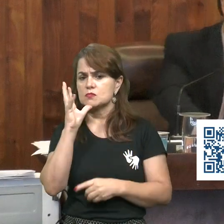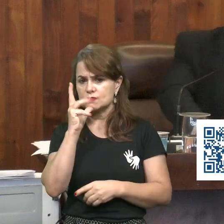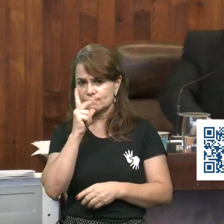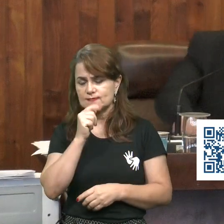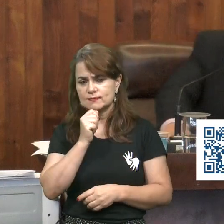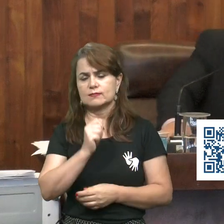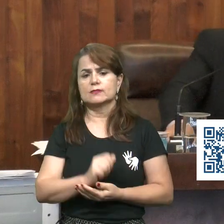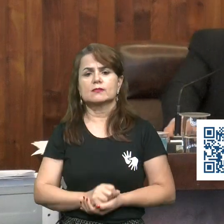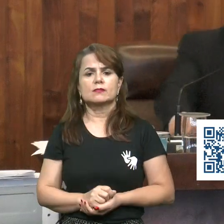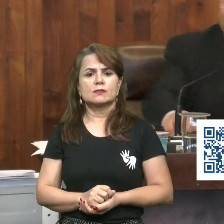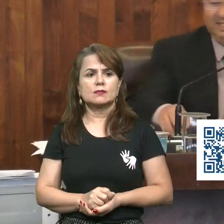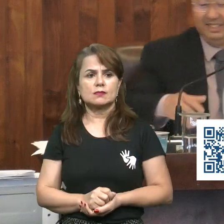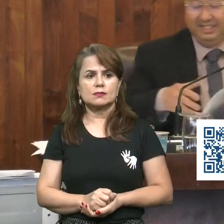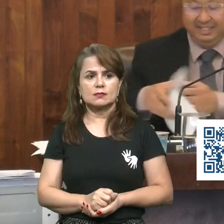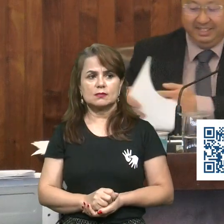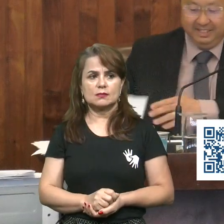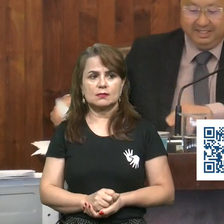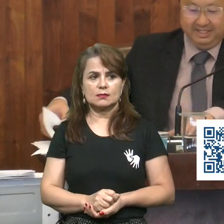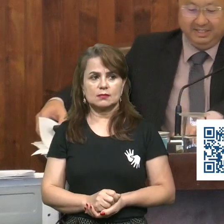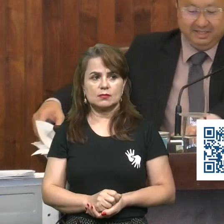população.